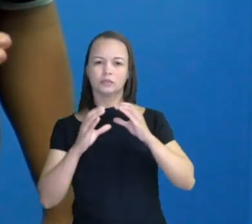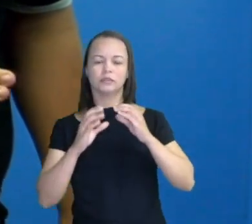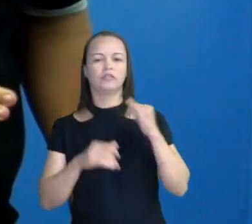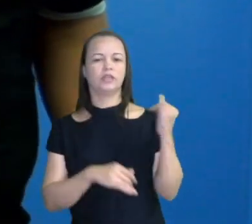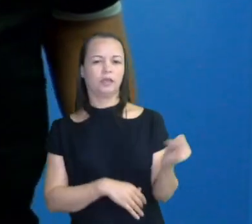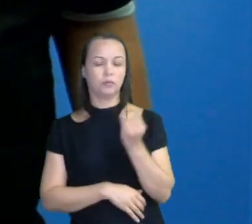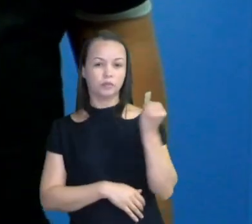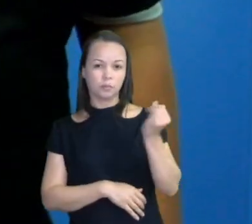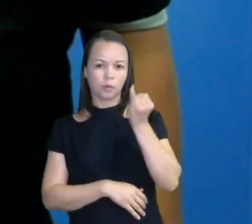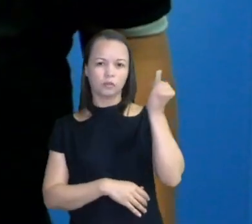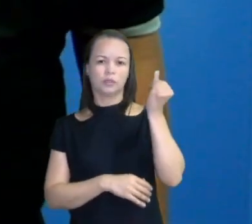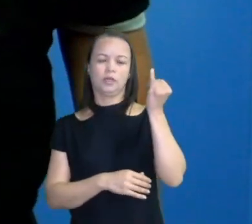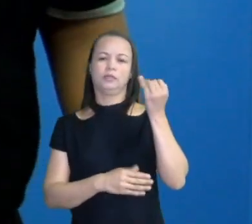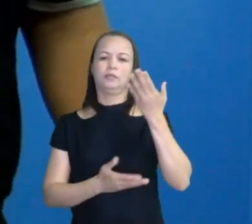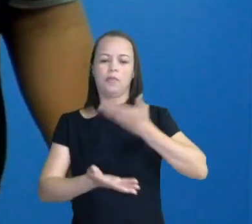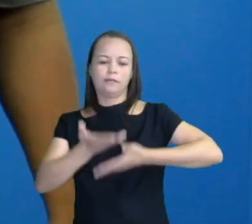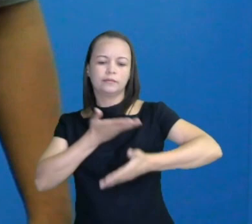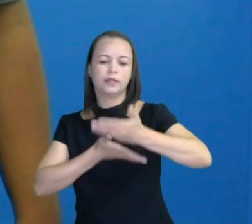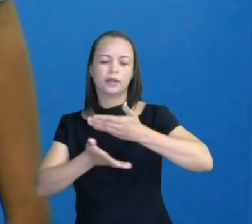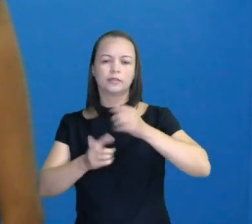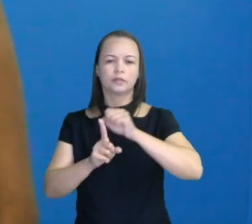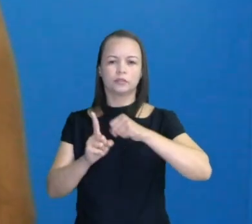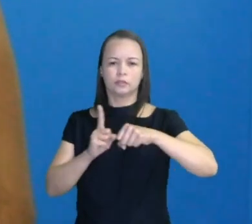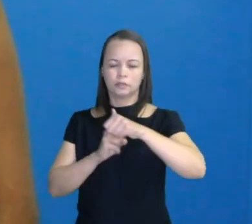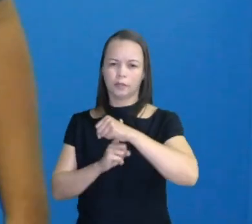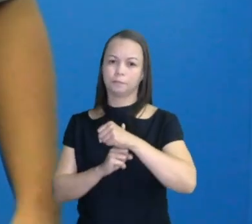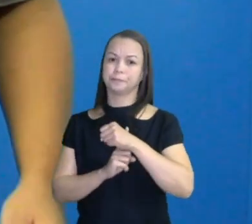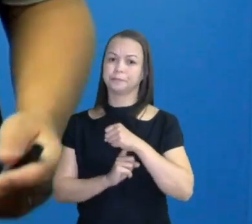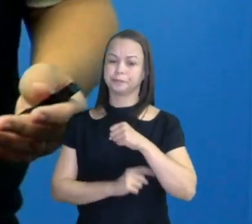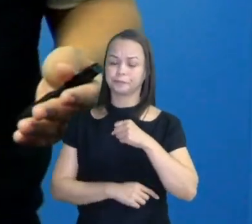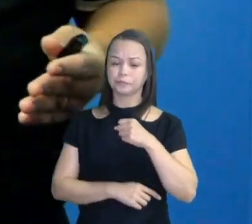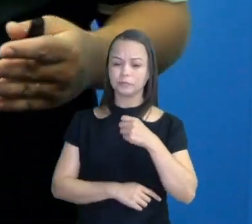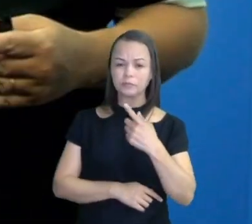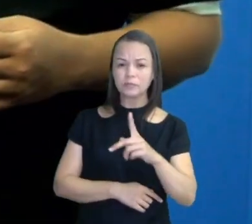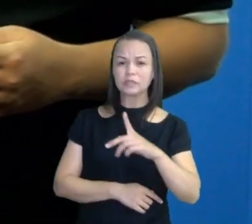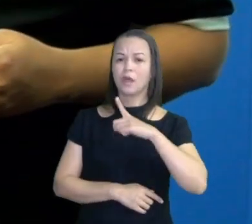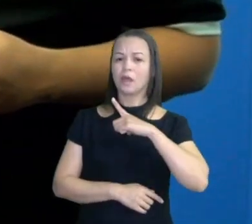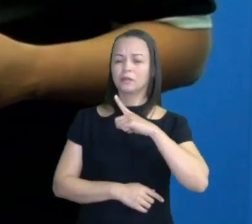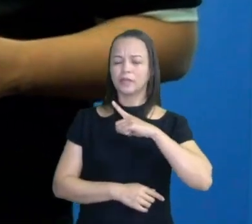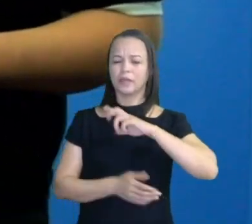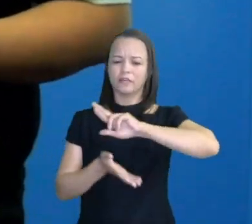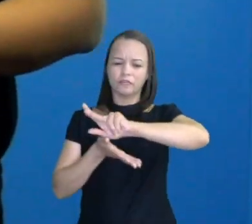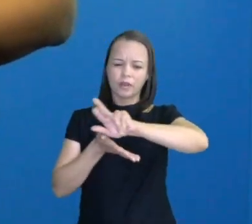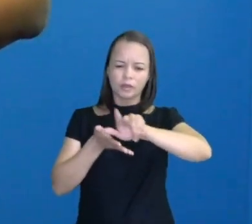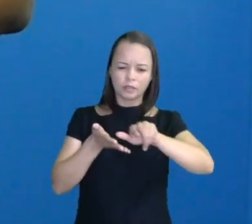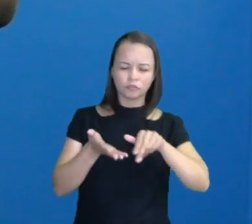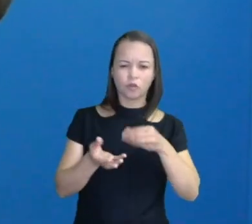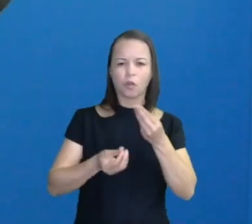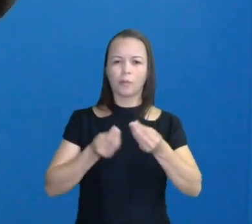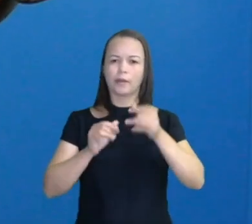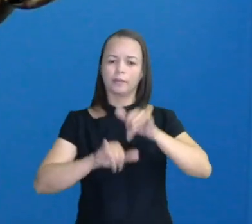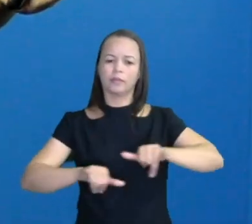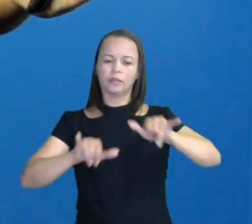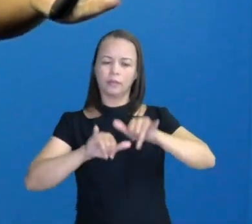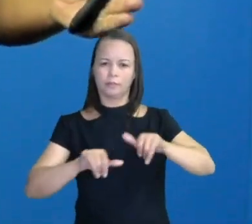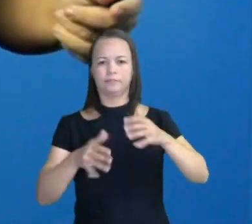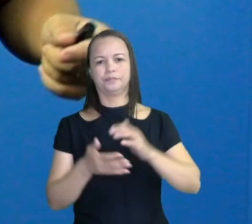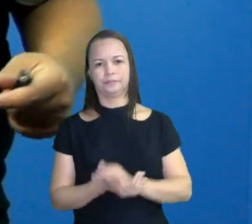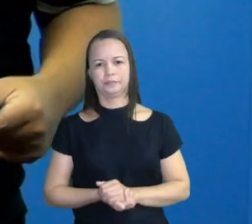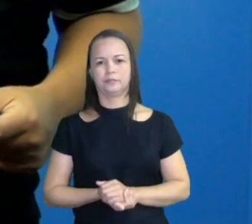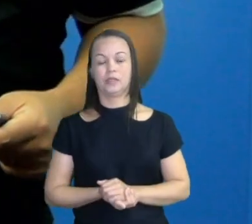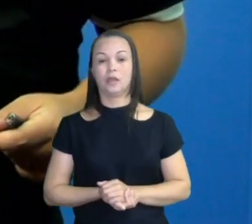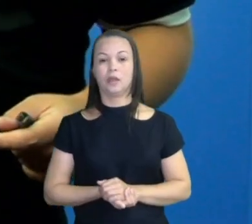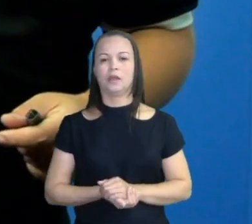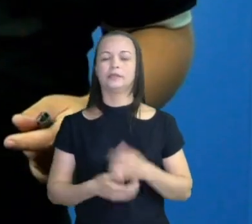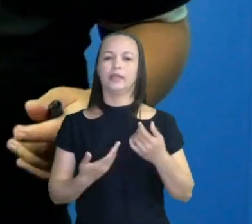interação social e ele tem várias formas de ser repassados. Textos